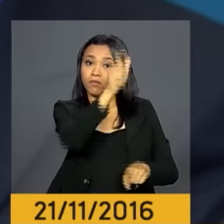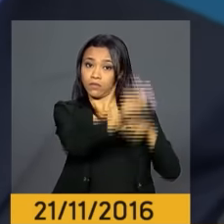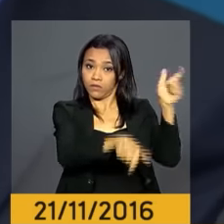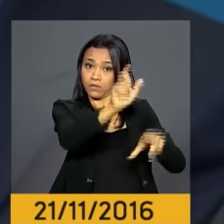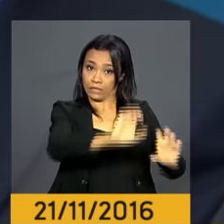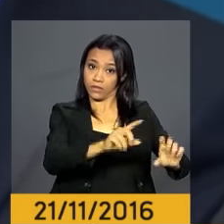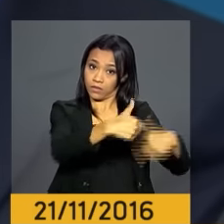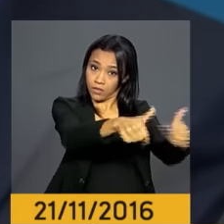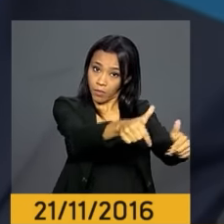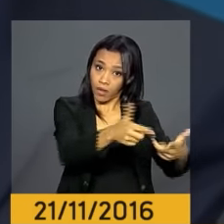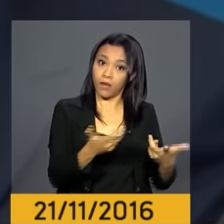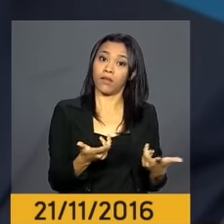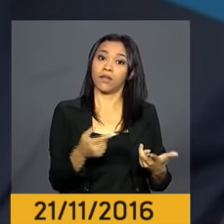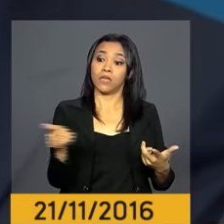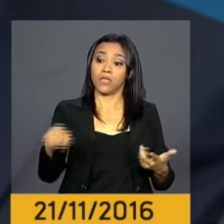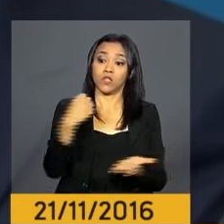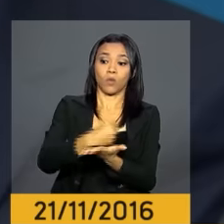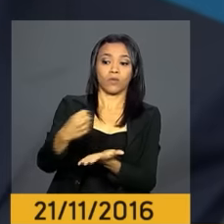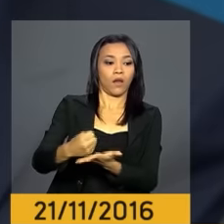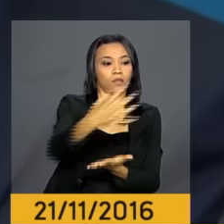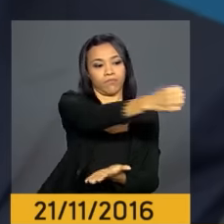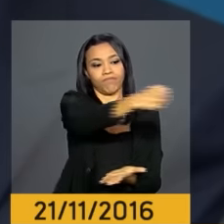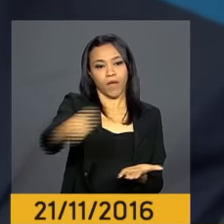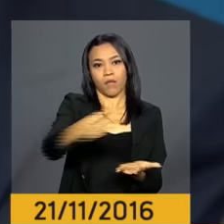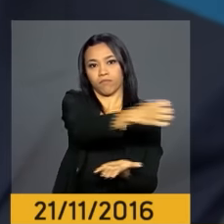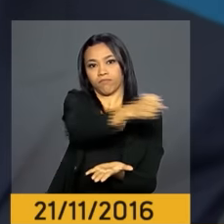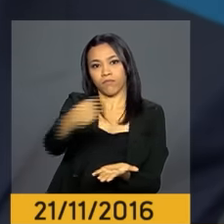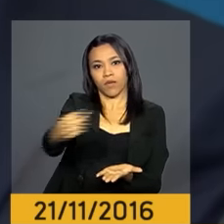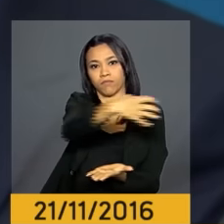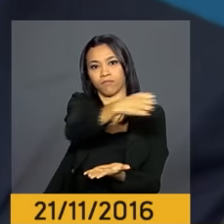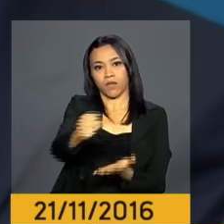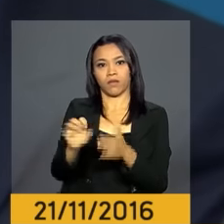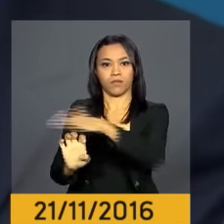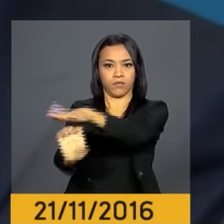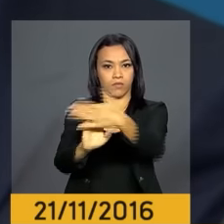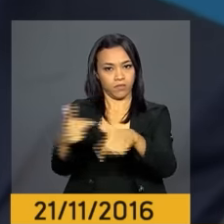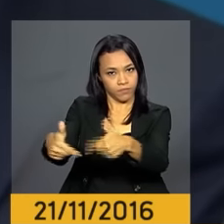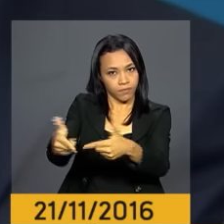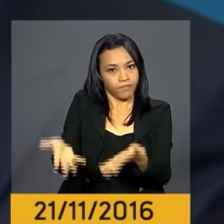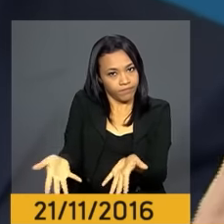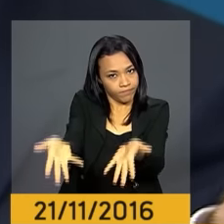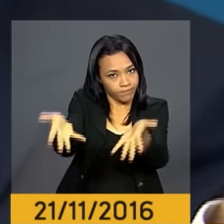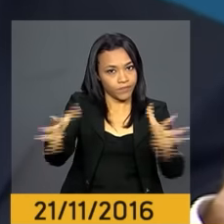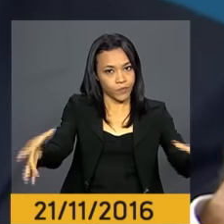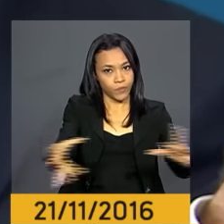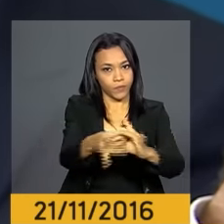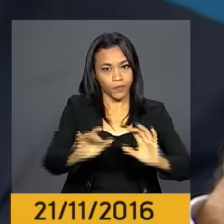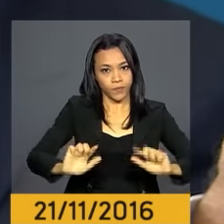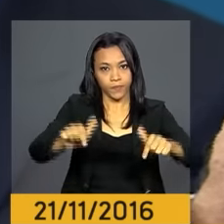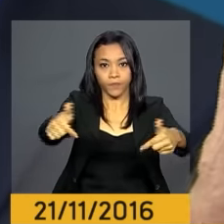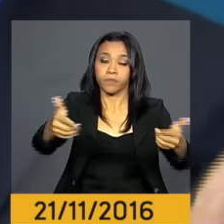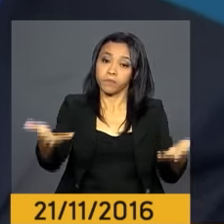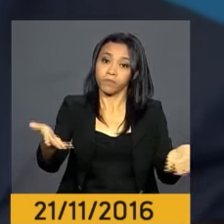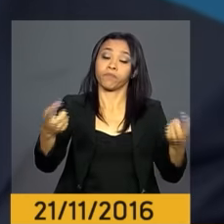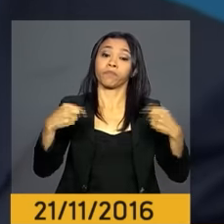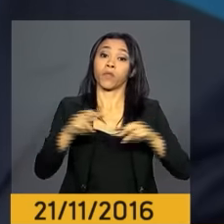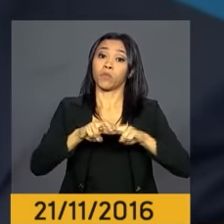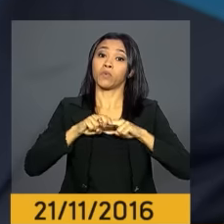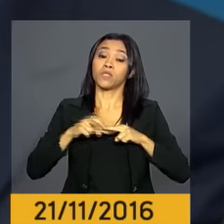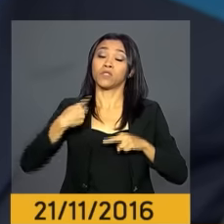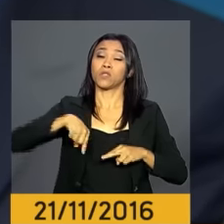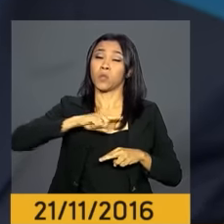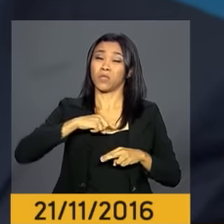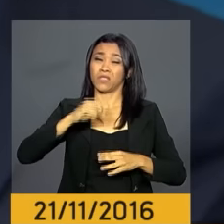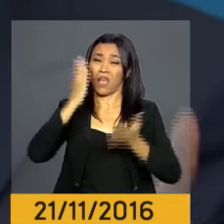que empresam, aqueles que contratam, não é? Então, por isso que nós também temos procurado acabar com